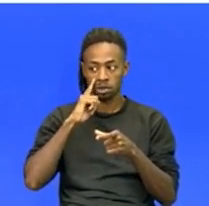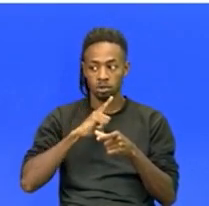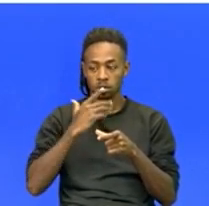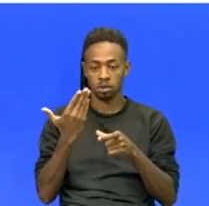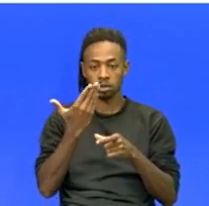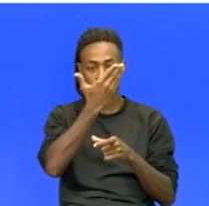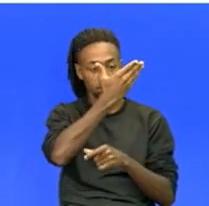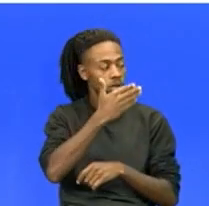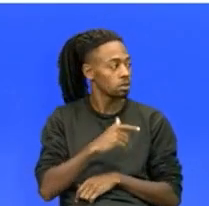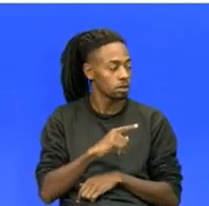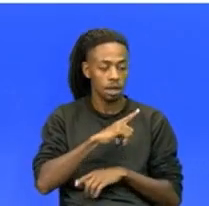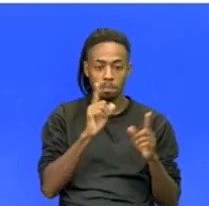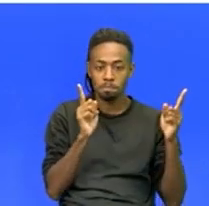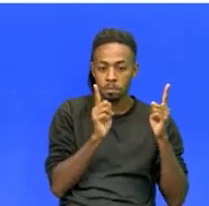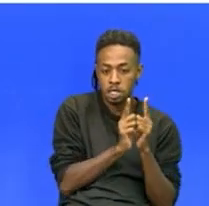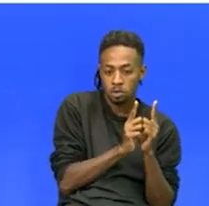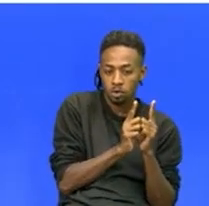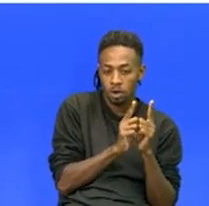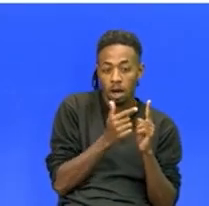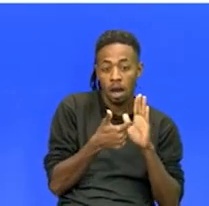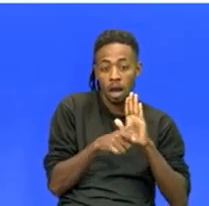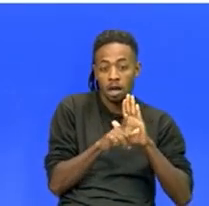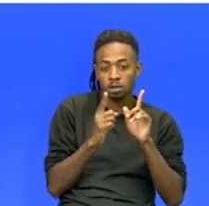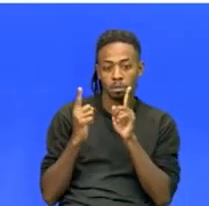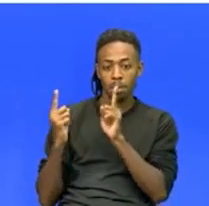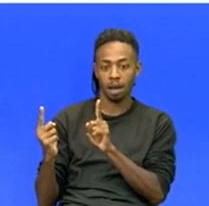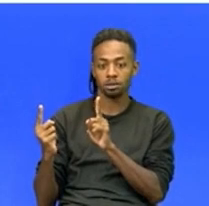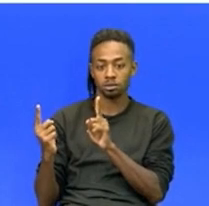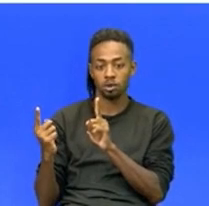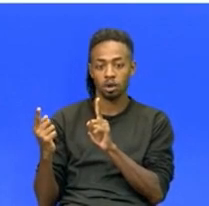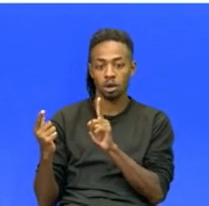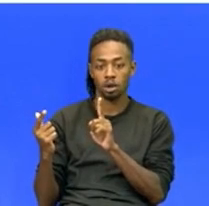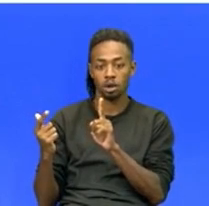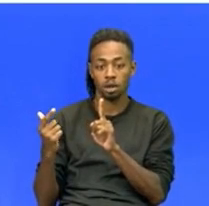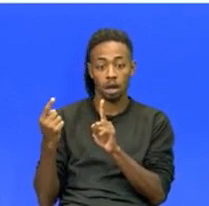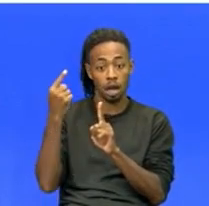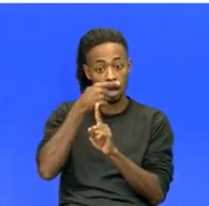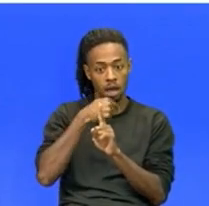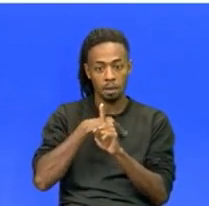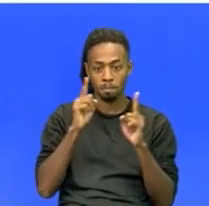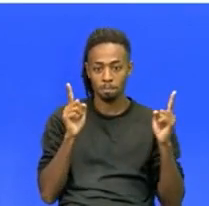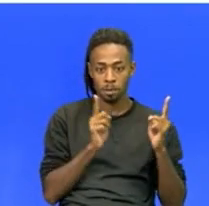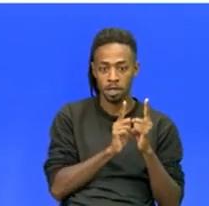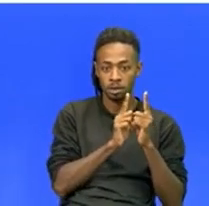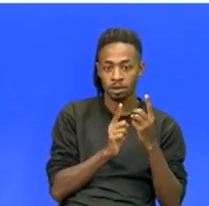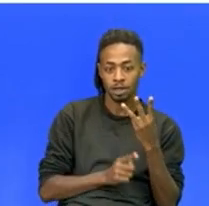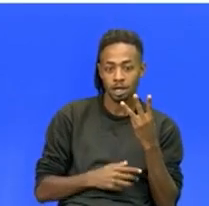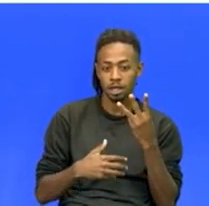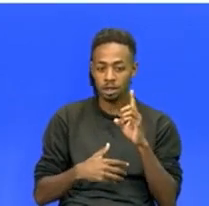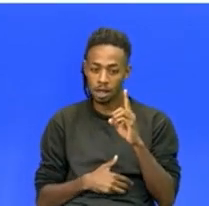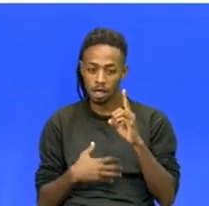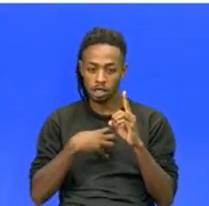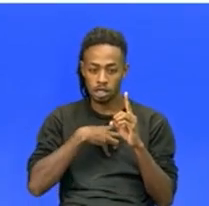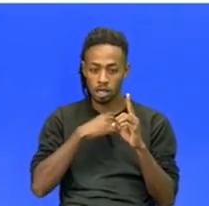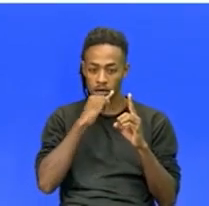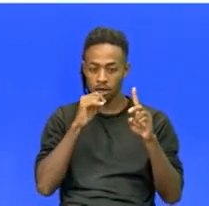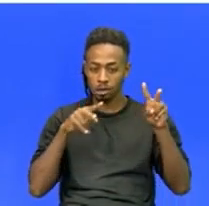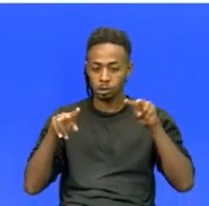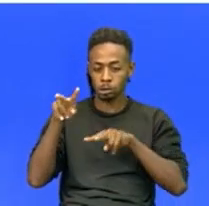Então veja, o mínimo está bem aqui. Como tem esse aspecto 3D, fica assim, um